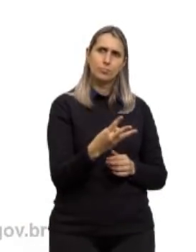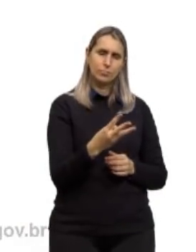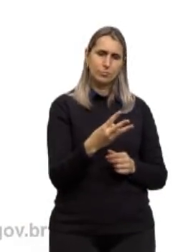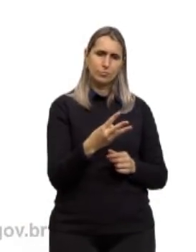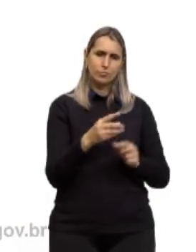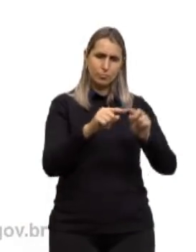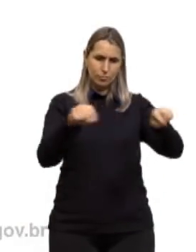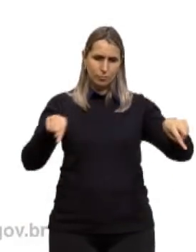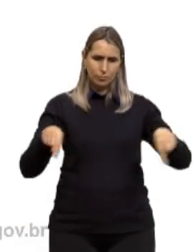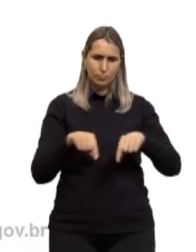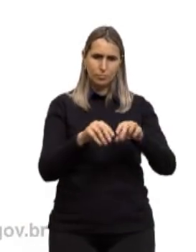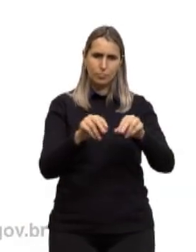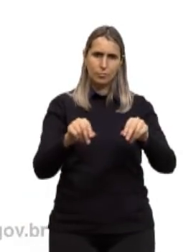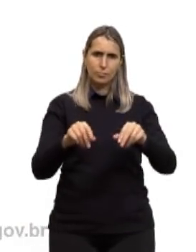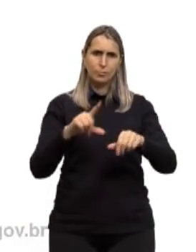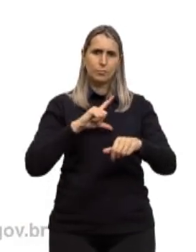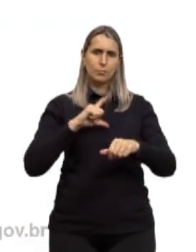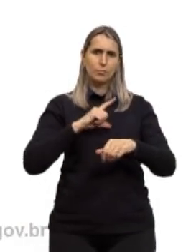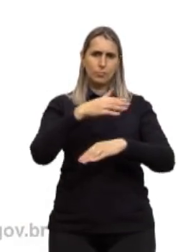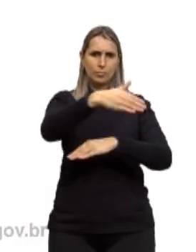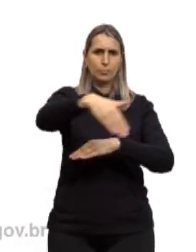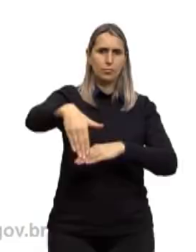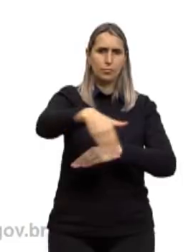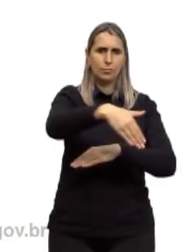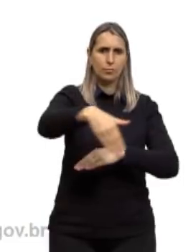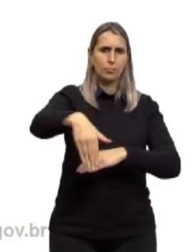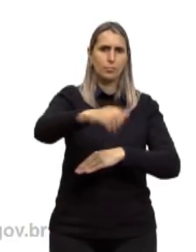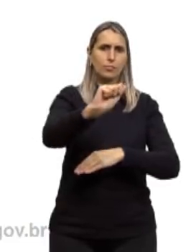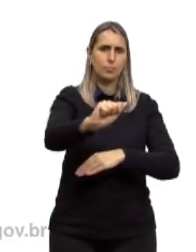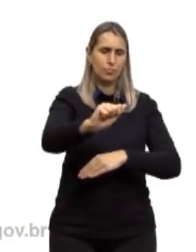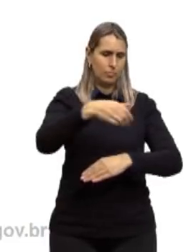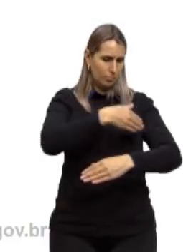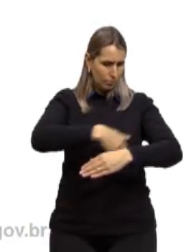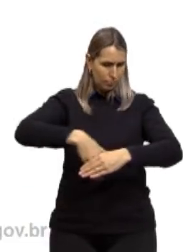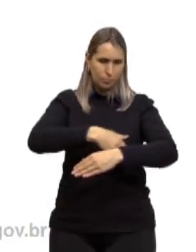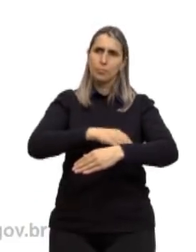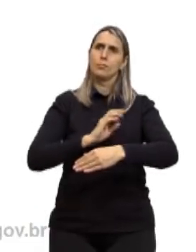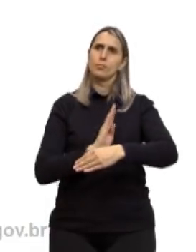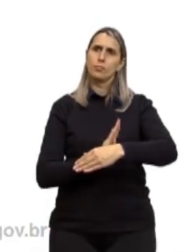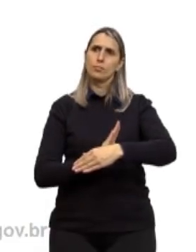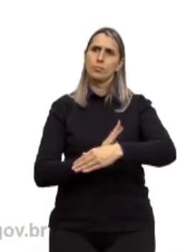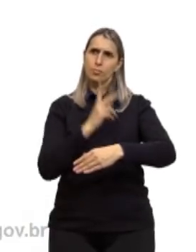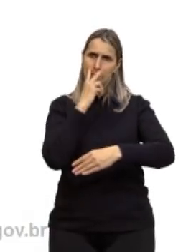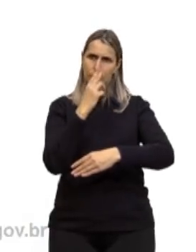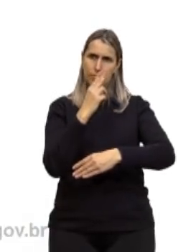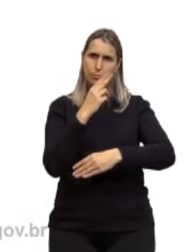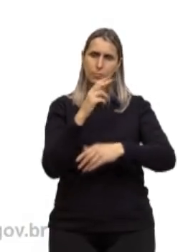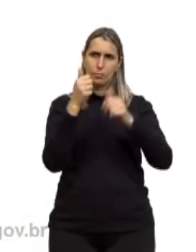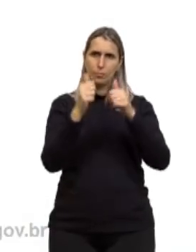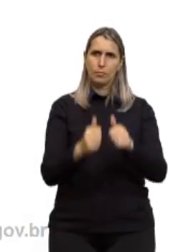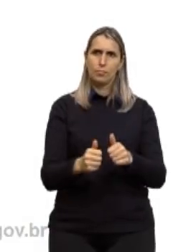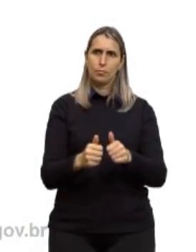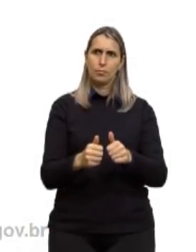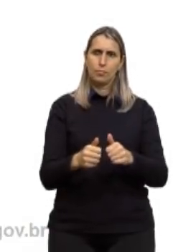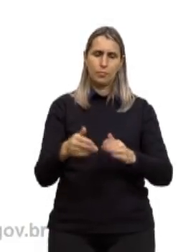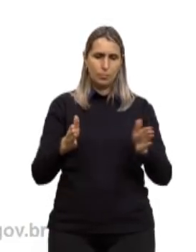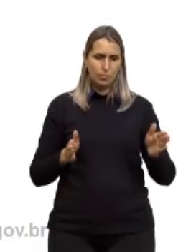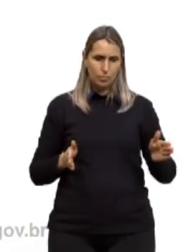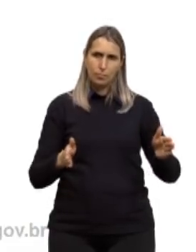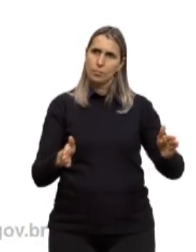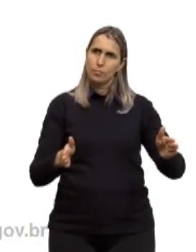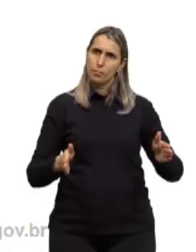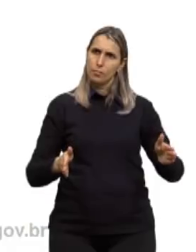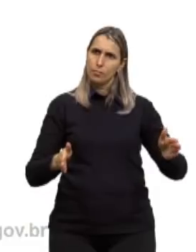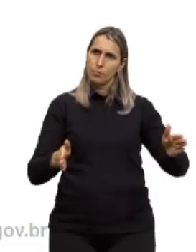terrenos têm frente para a rua ar e para rua b como na figura as divisas laterais